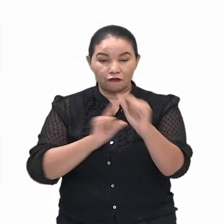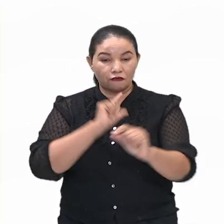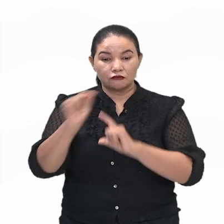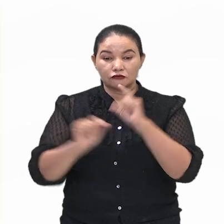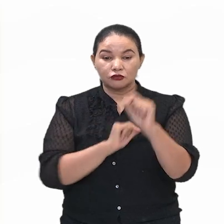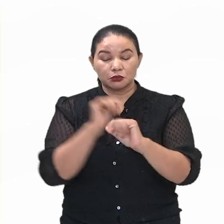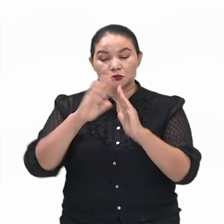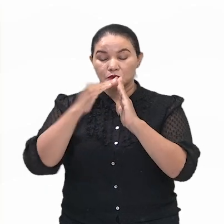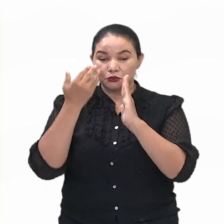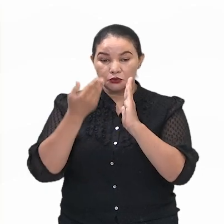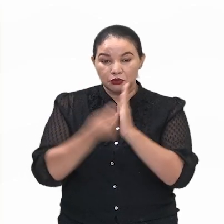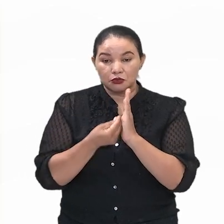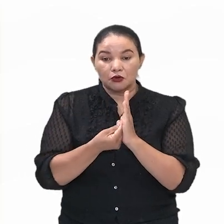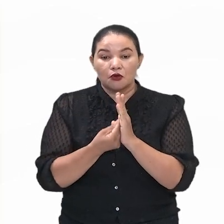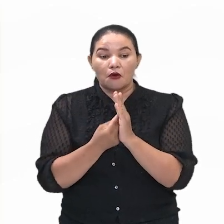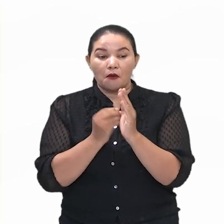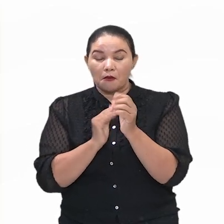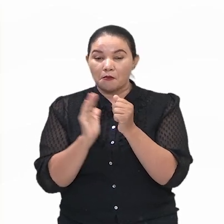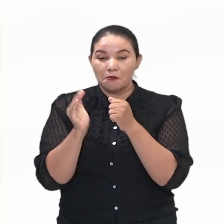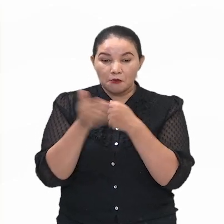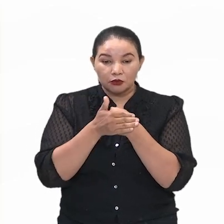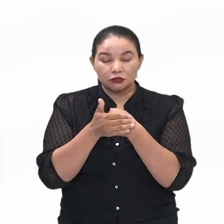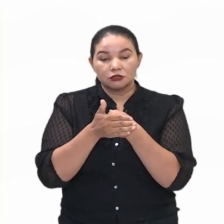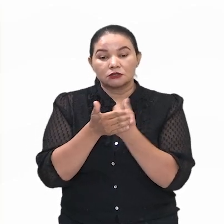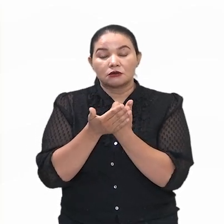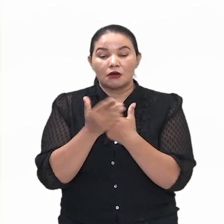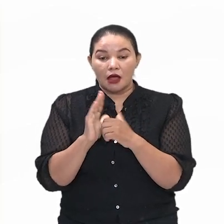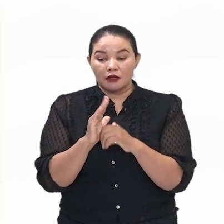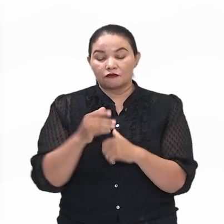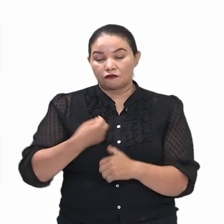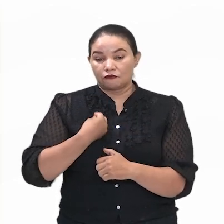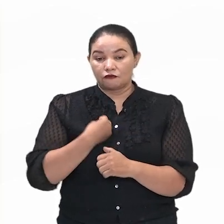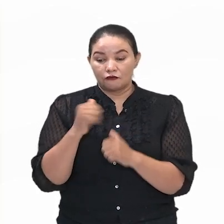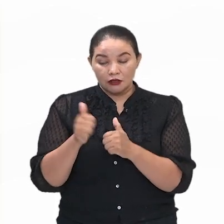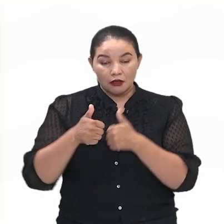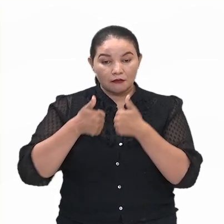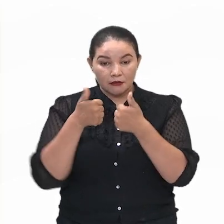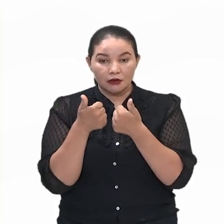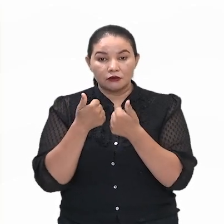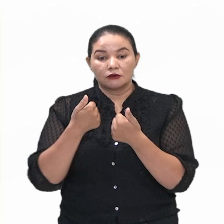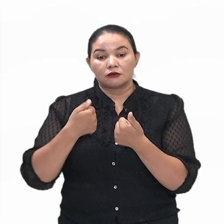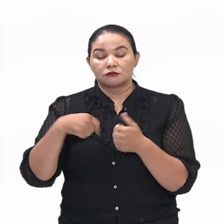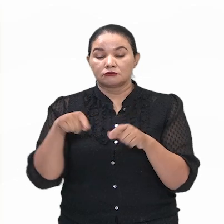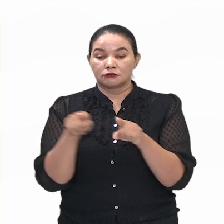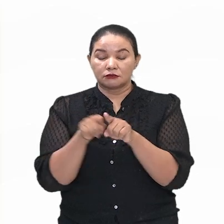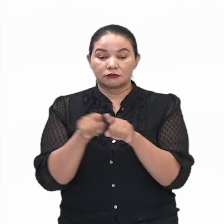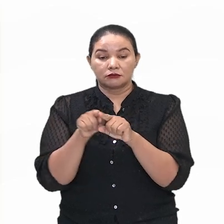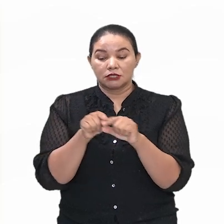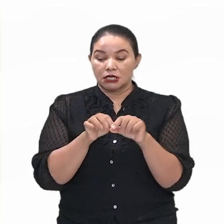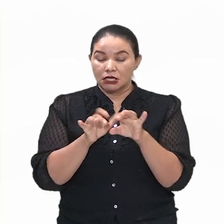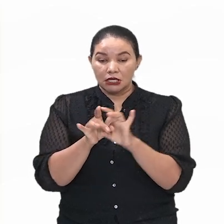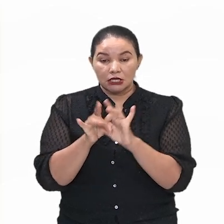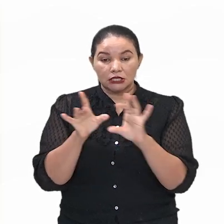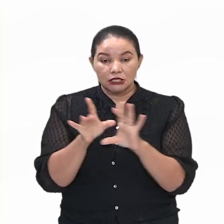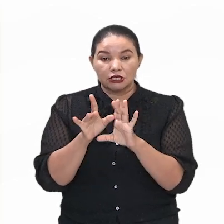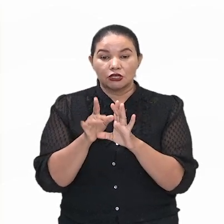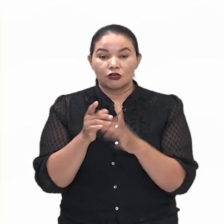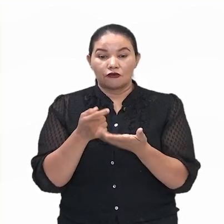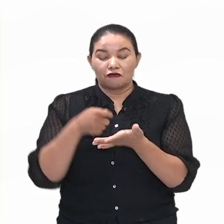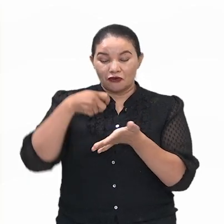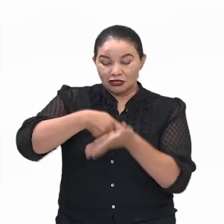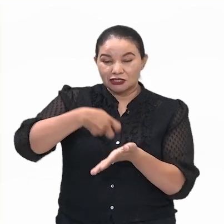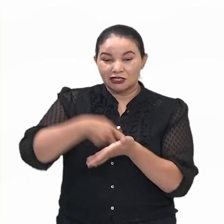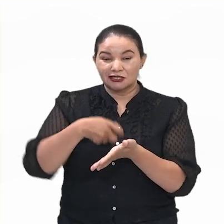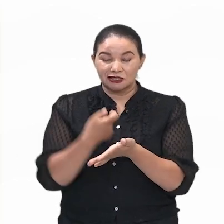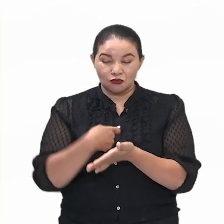refúgio, atrás de uma melhor condição de vida em que eles pudessem estar livres da opressão, dos castigos físicos e